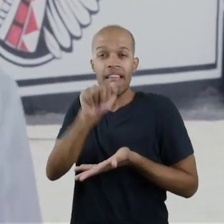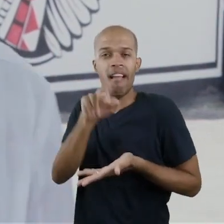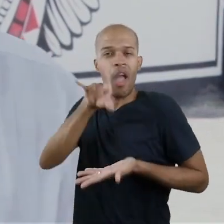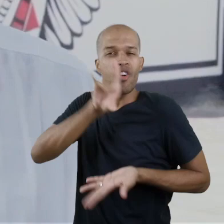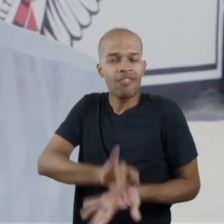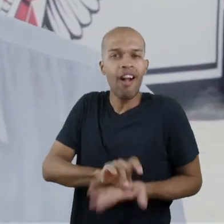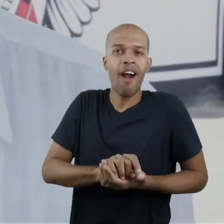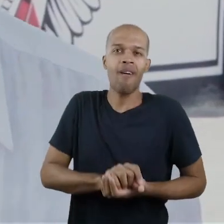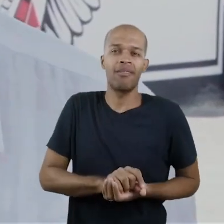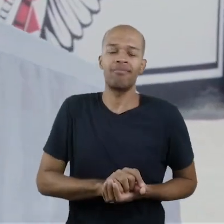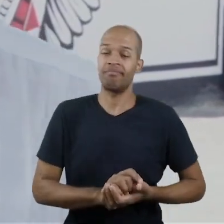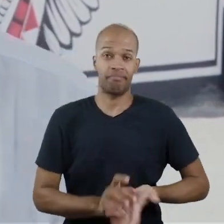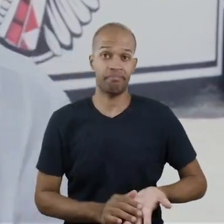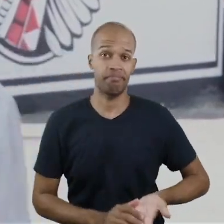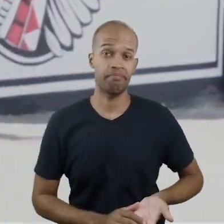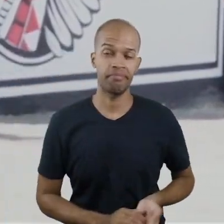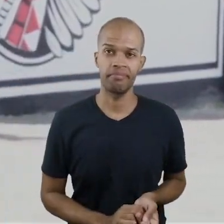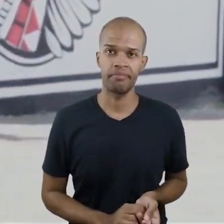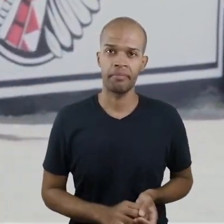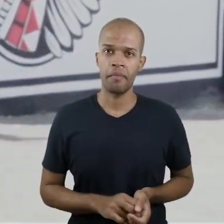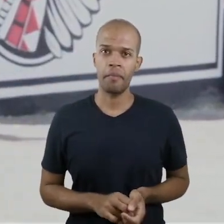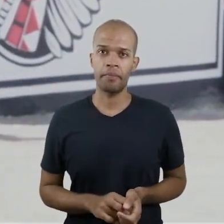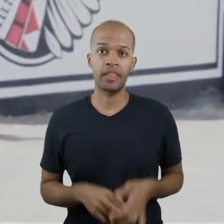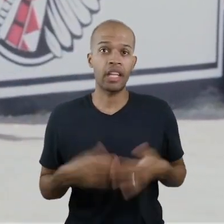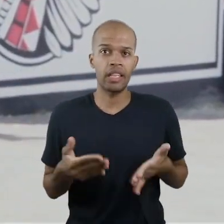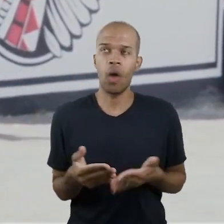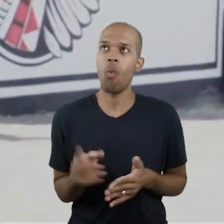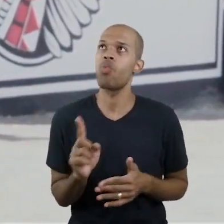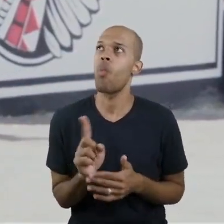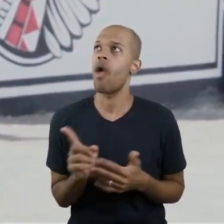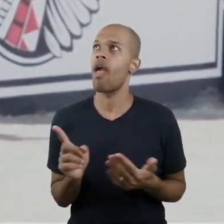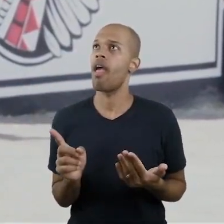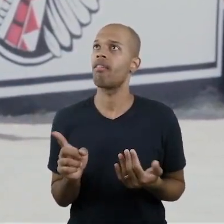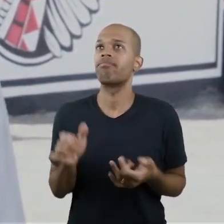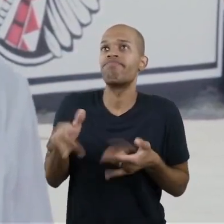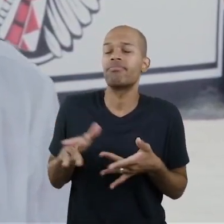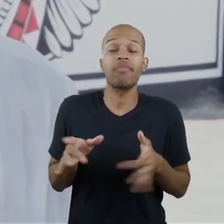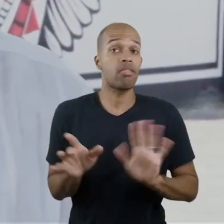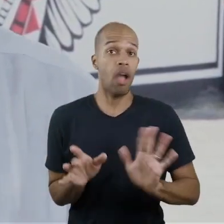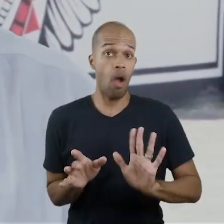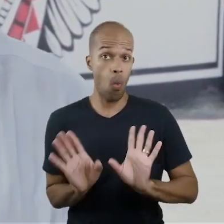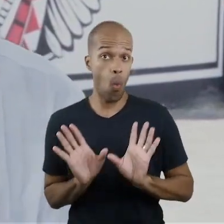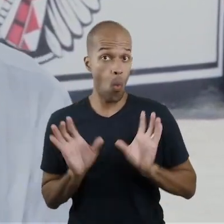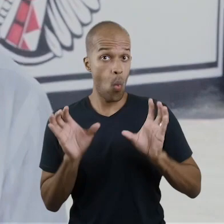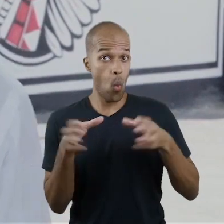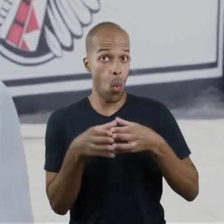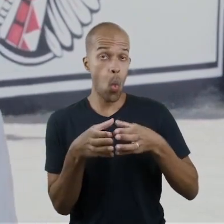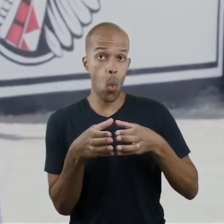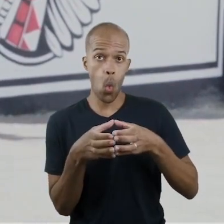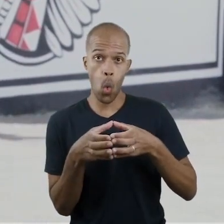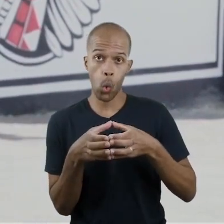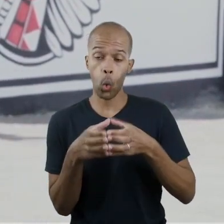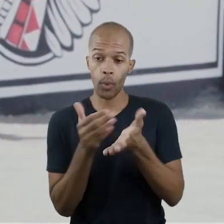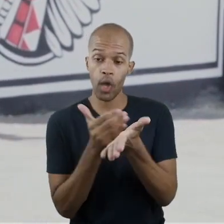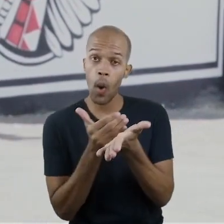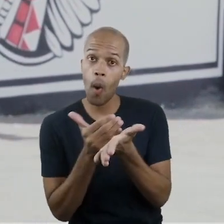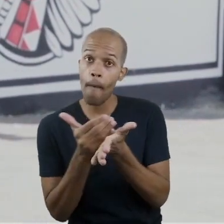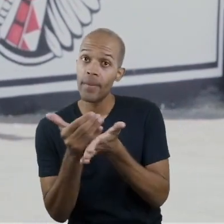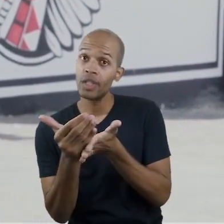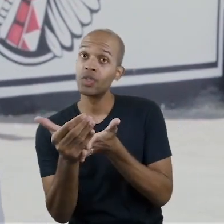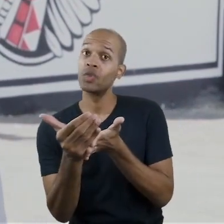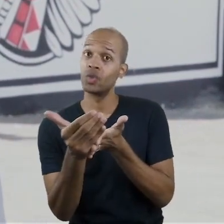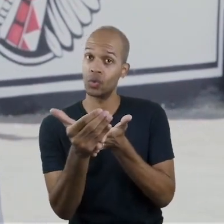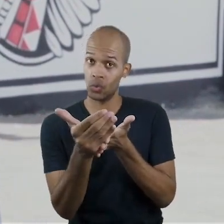coisa muito original e tal. Então, não à toa, o grupo que vai